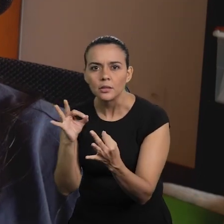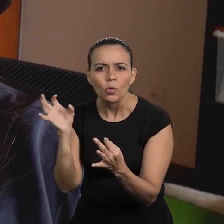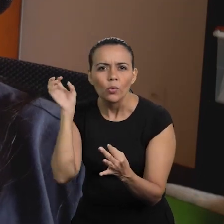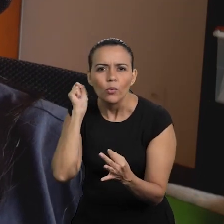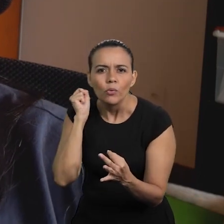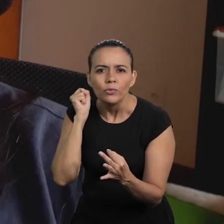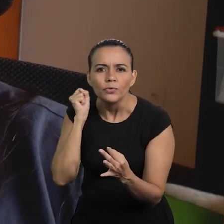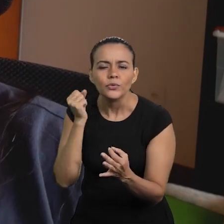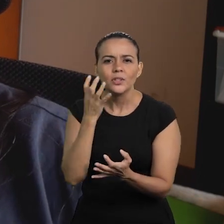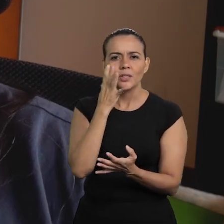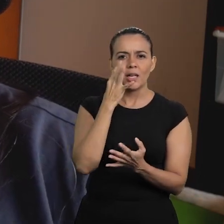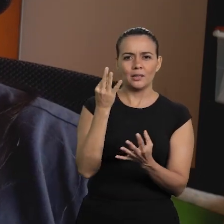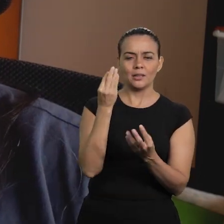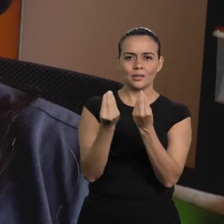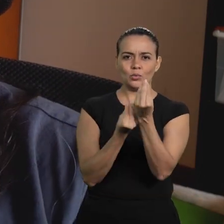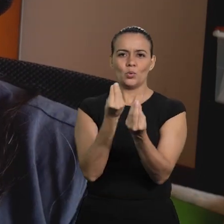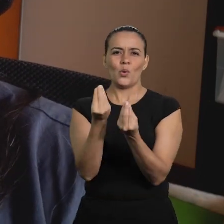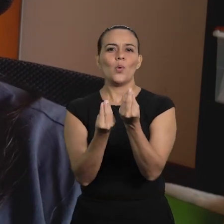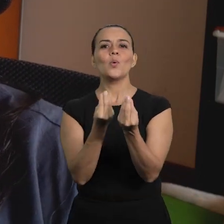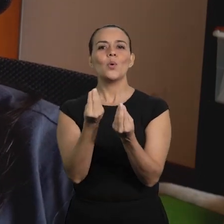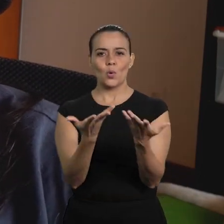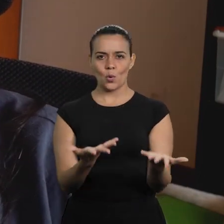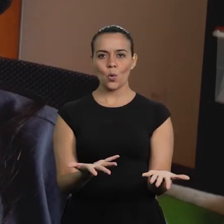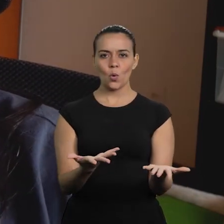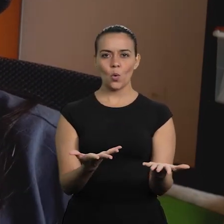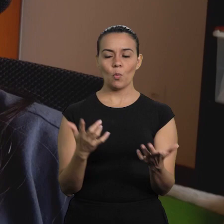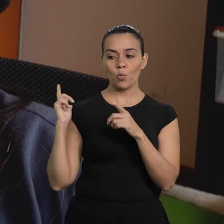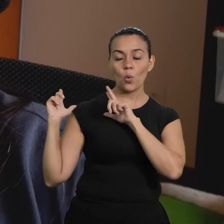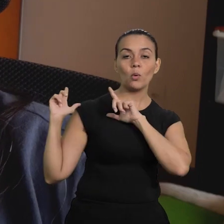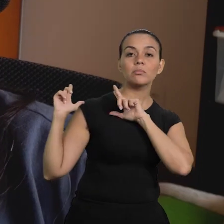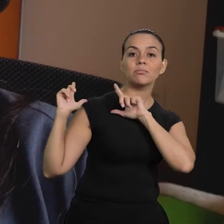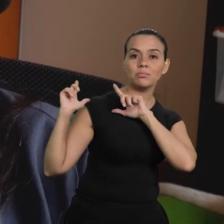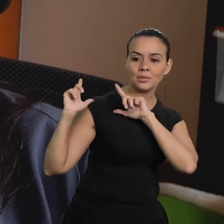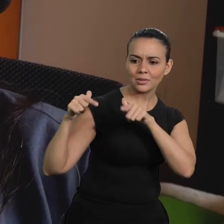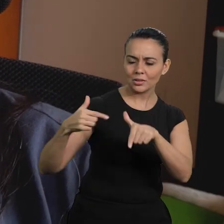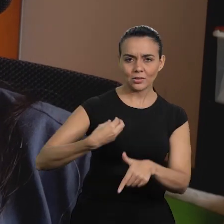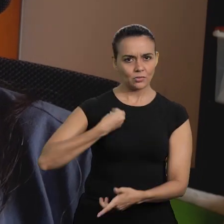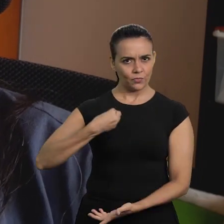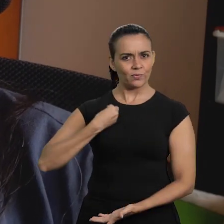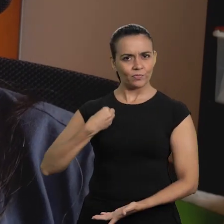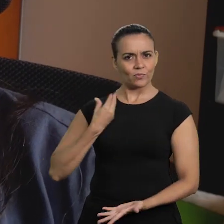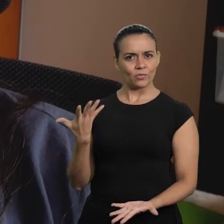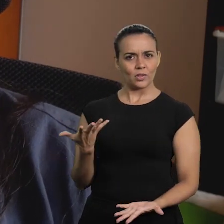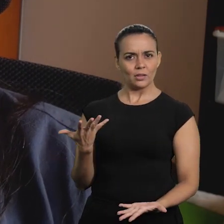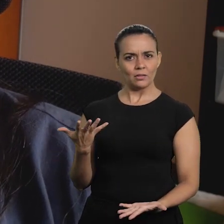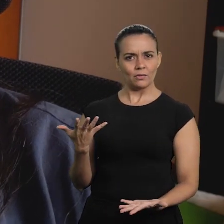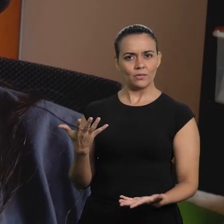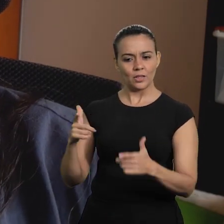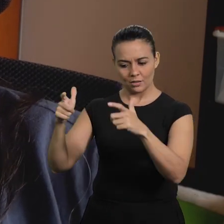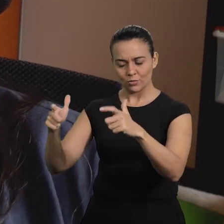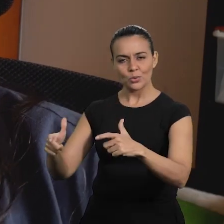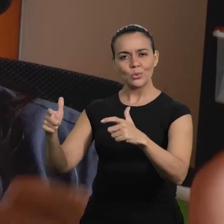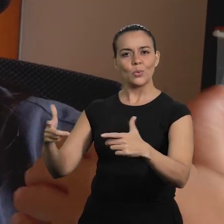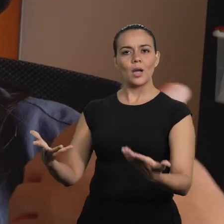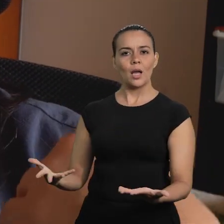eles, a partir do conhecimento tradicional deles, dos seus modos tradicionais, né, de fazer